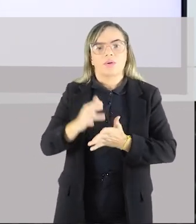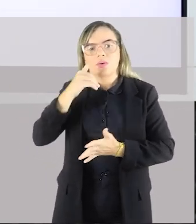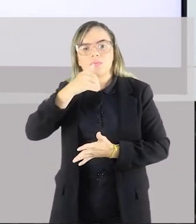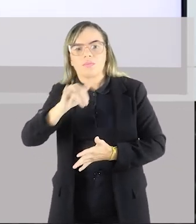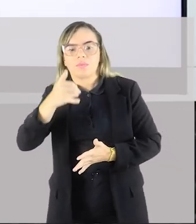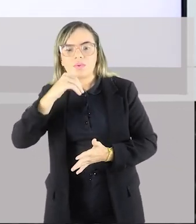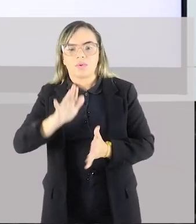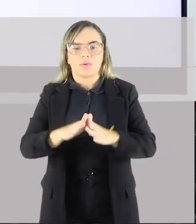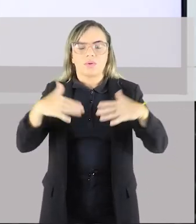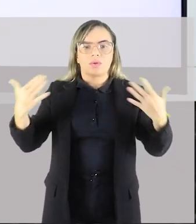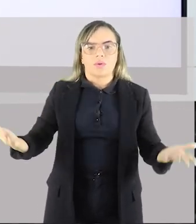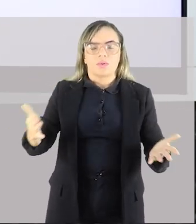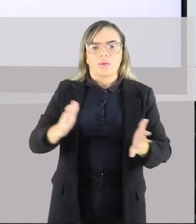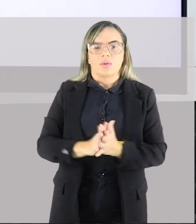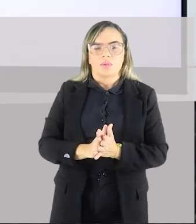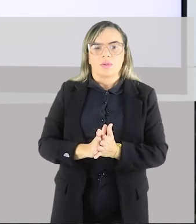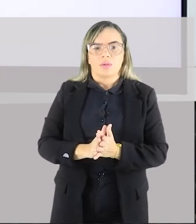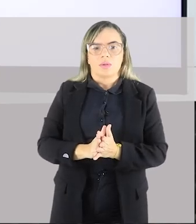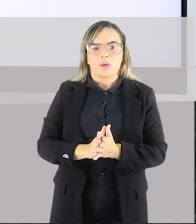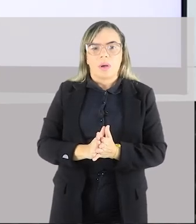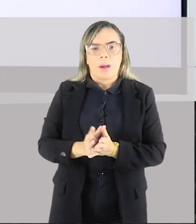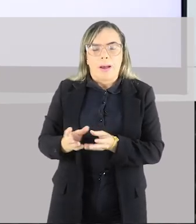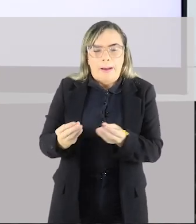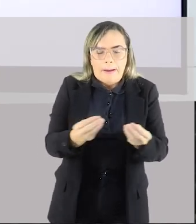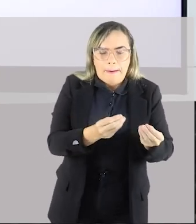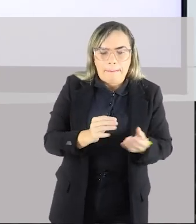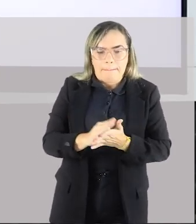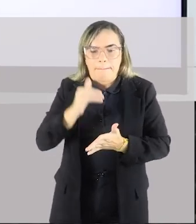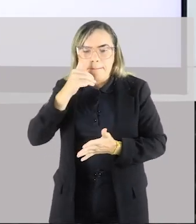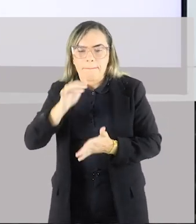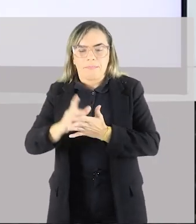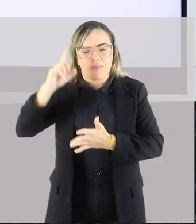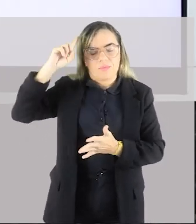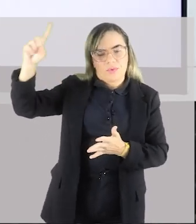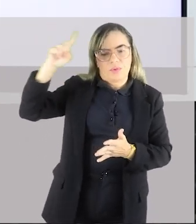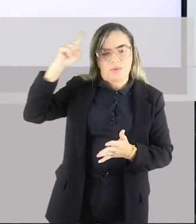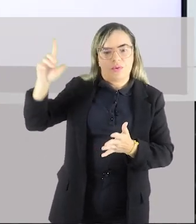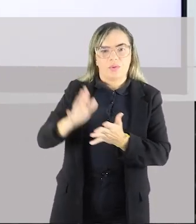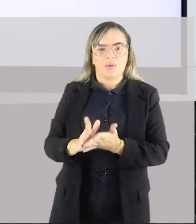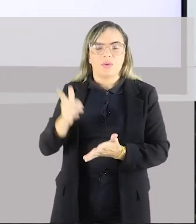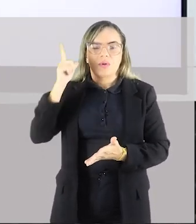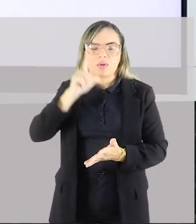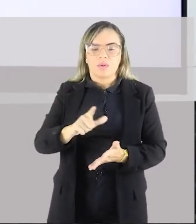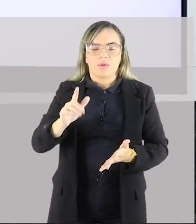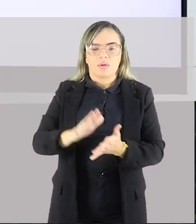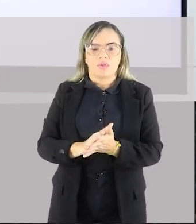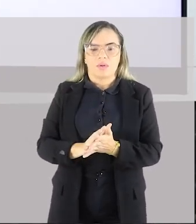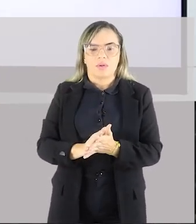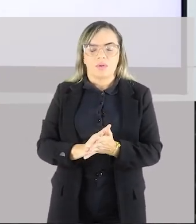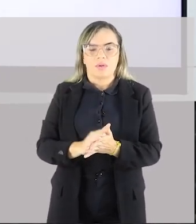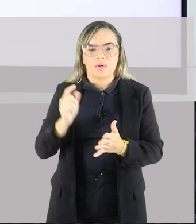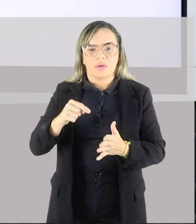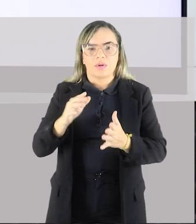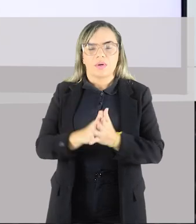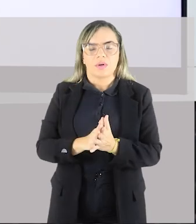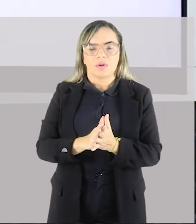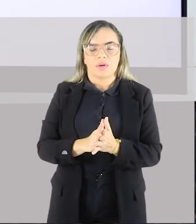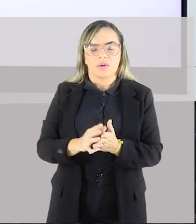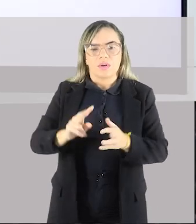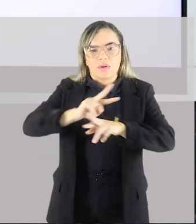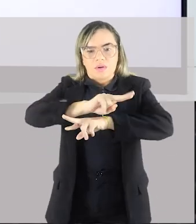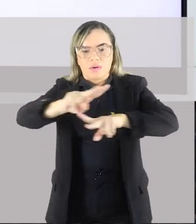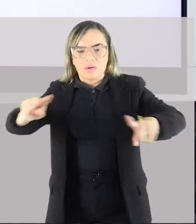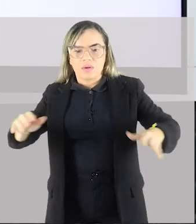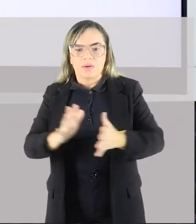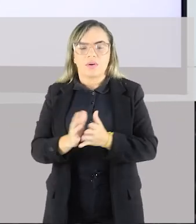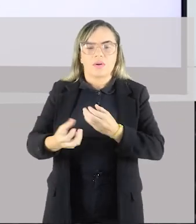energética. Então, quando você está com muita energia no seu dia a dia, é porque você conseguiu produzir várias e várias dessa molécula, que